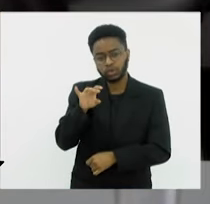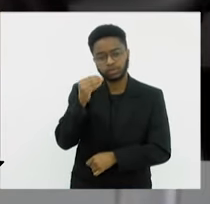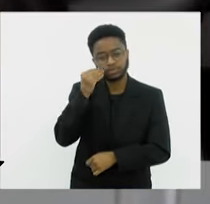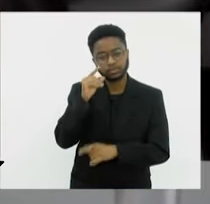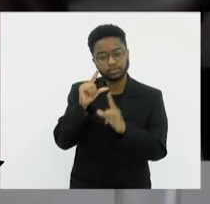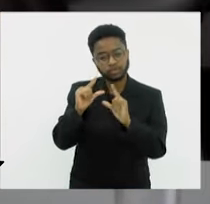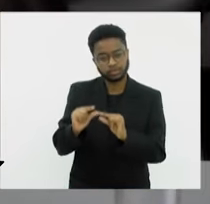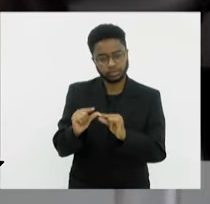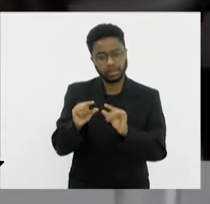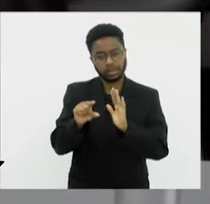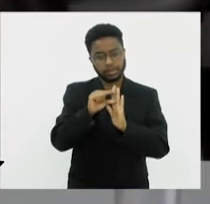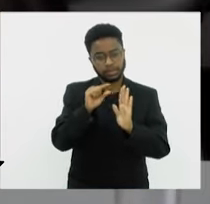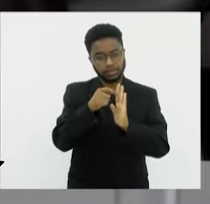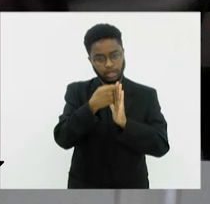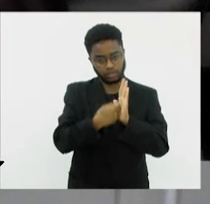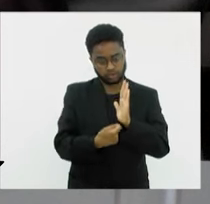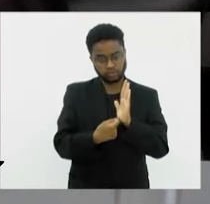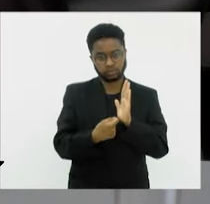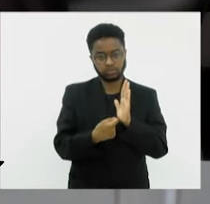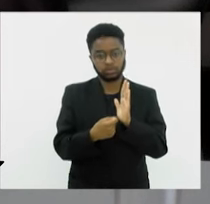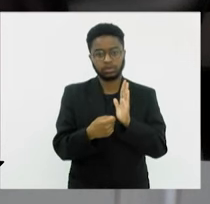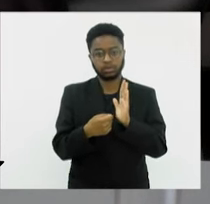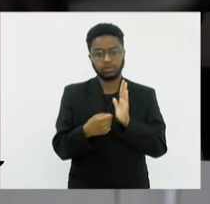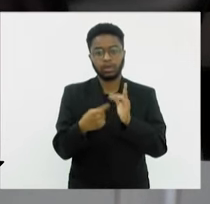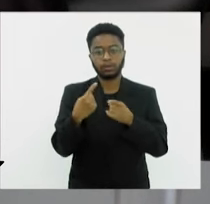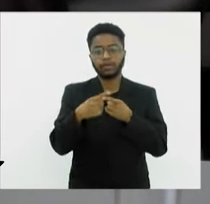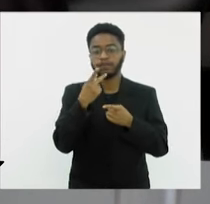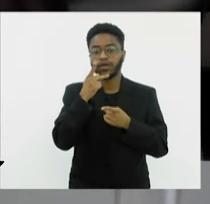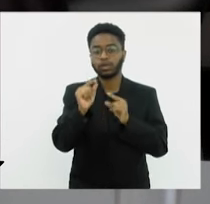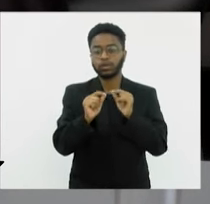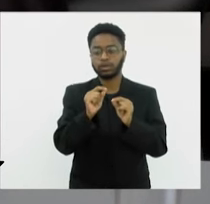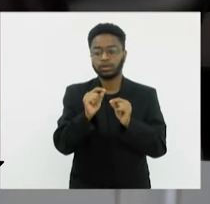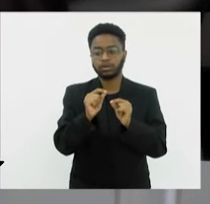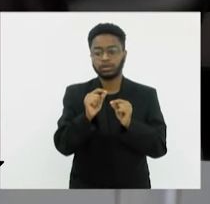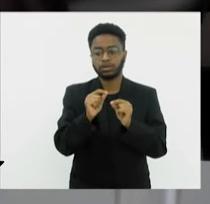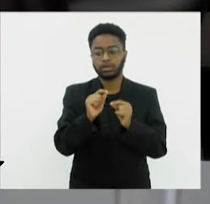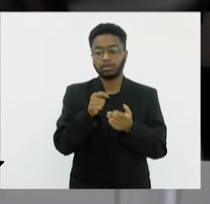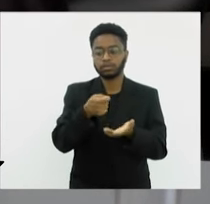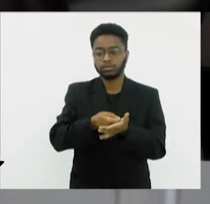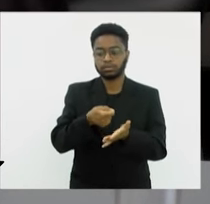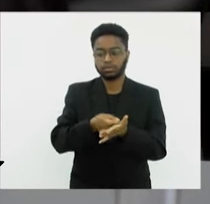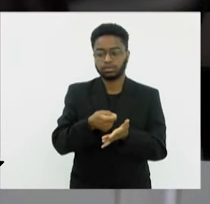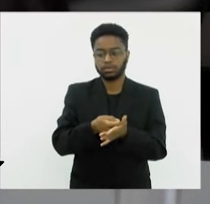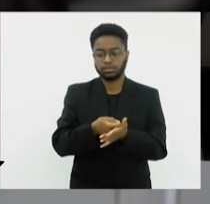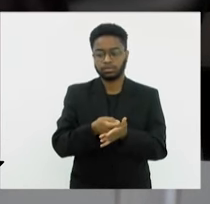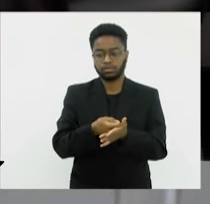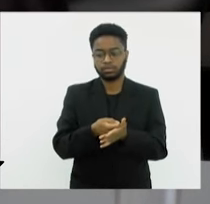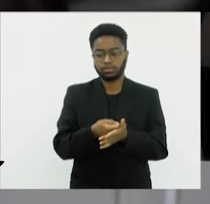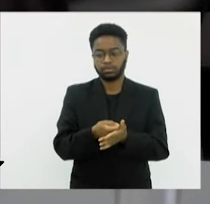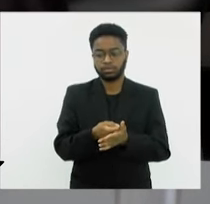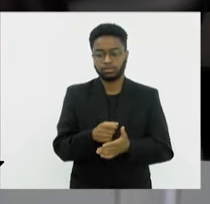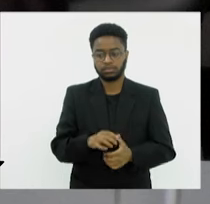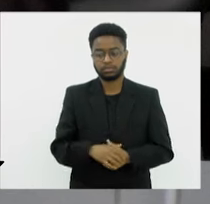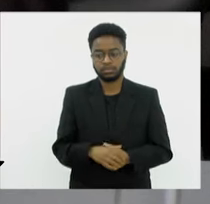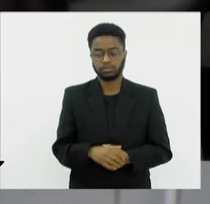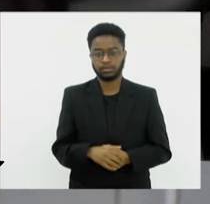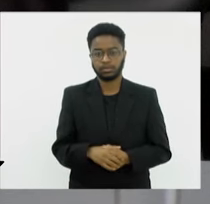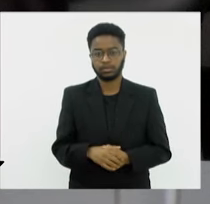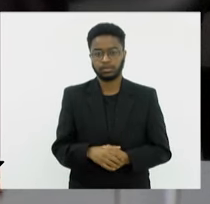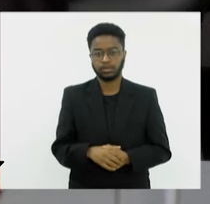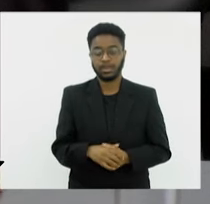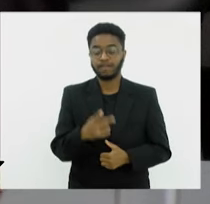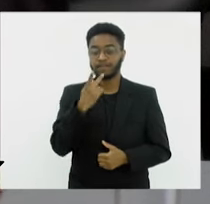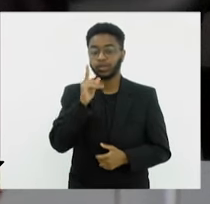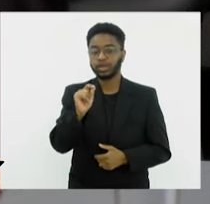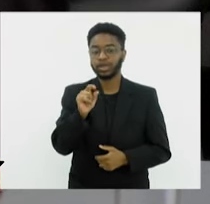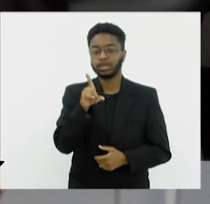na emenda... Quando ele fala obriga, né, que parece coisa da ditadura militar, mas ele dispõe.